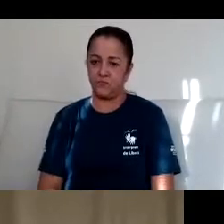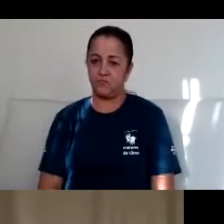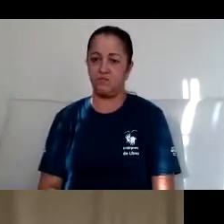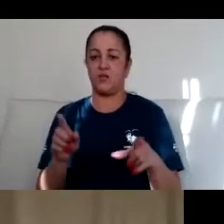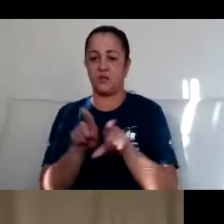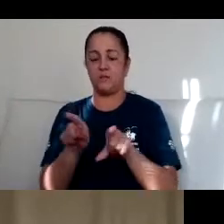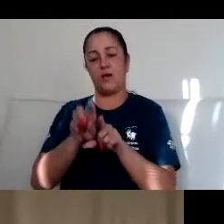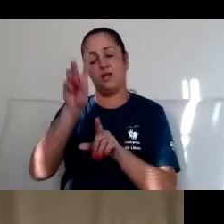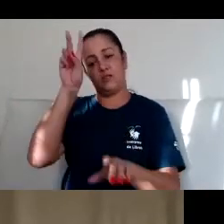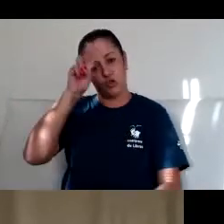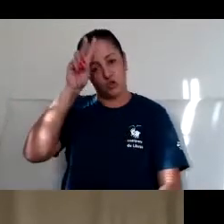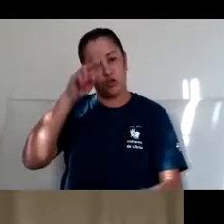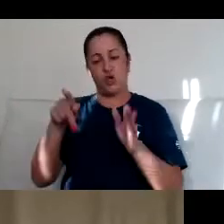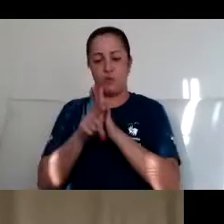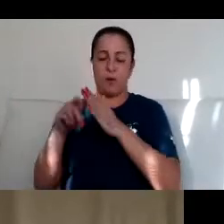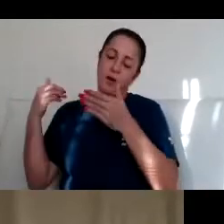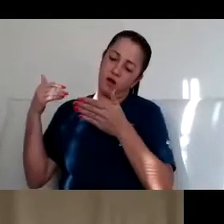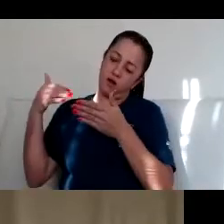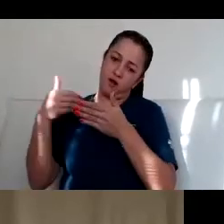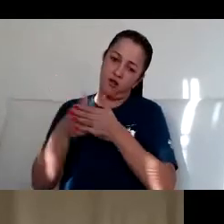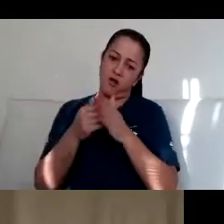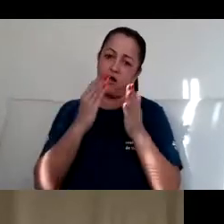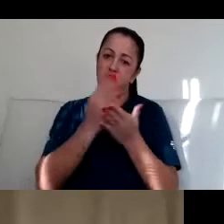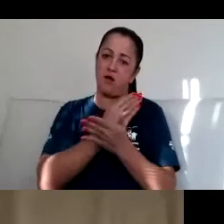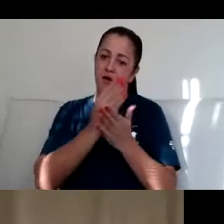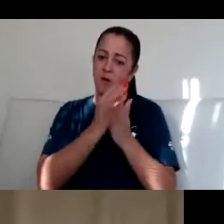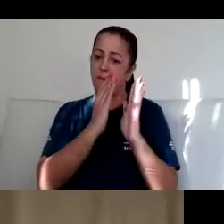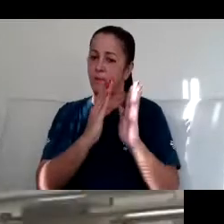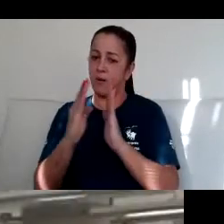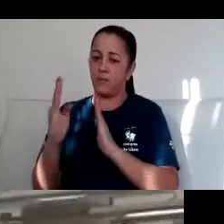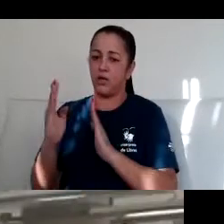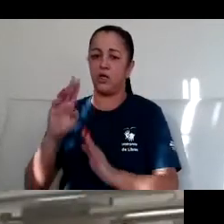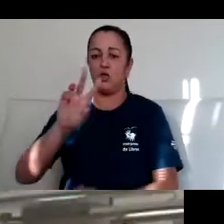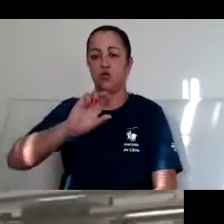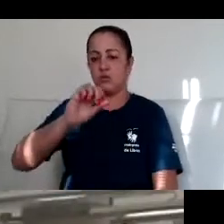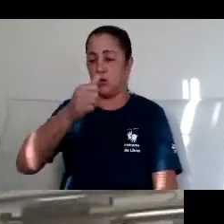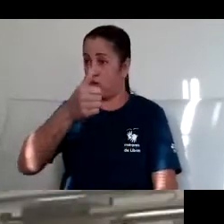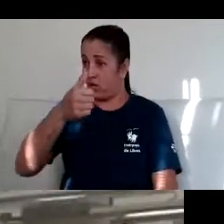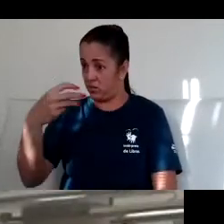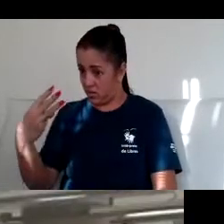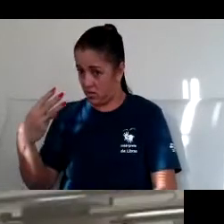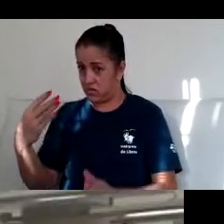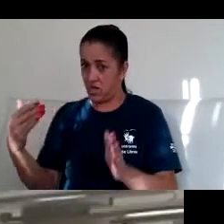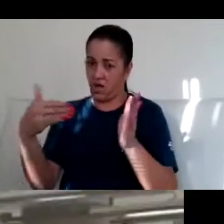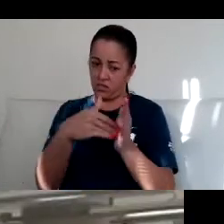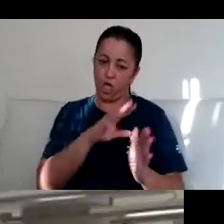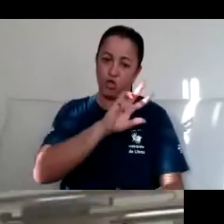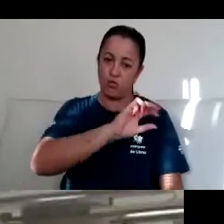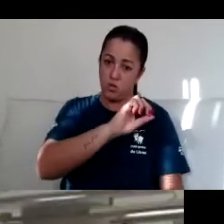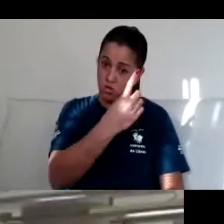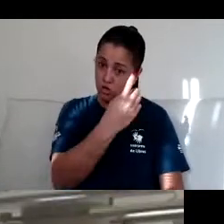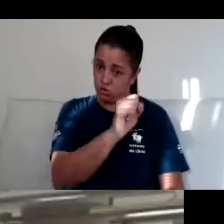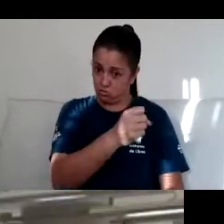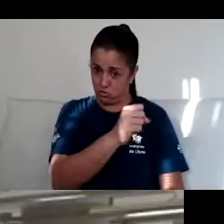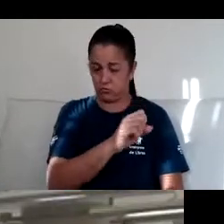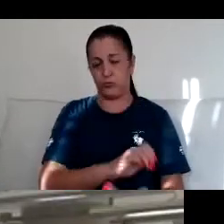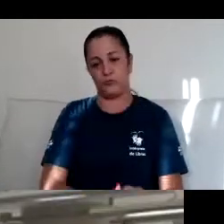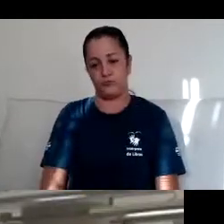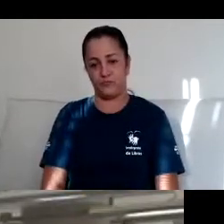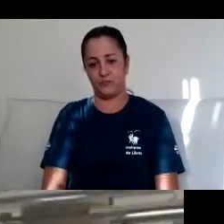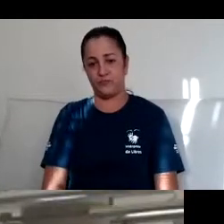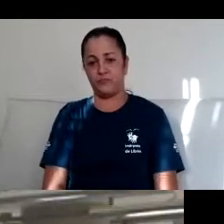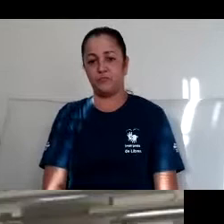dessa biblioteca sobre o meu ponto de vista de 2013 até 2018.